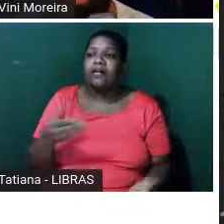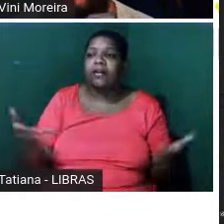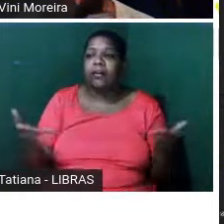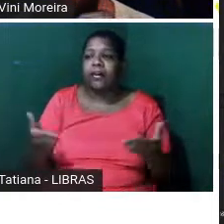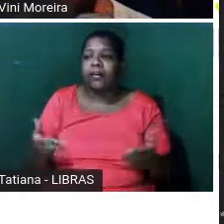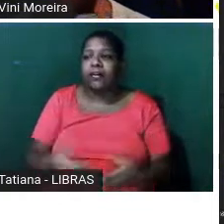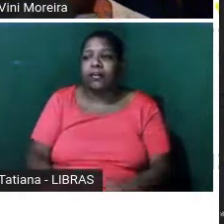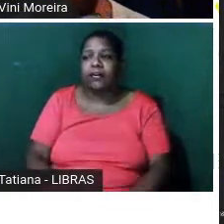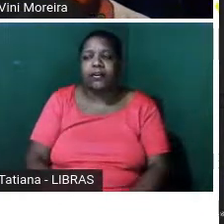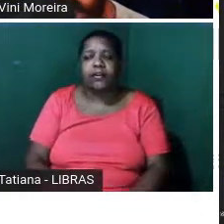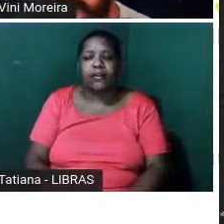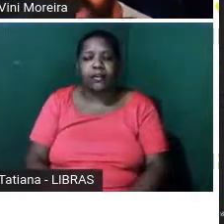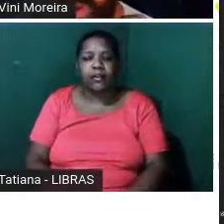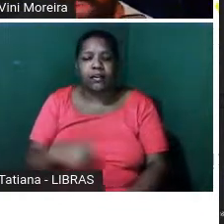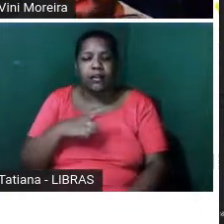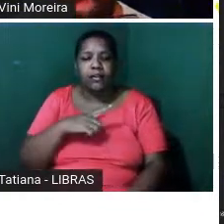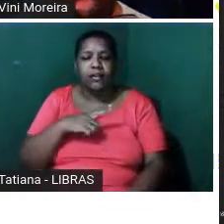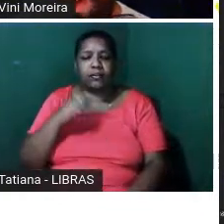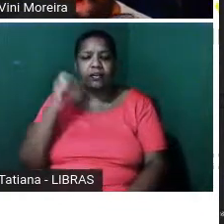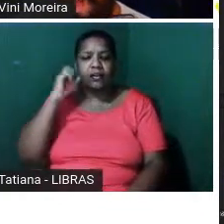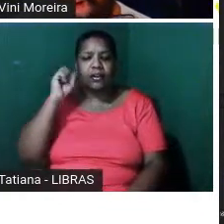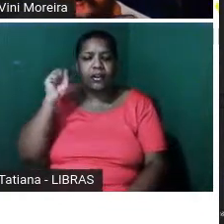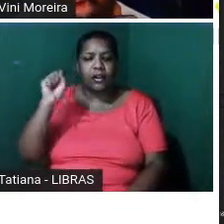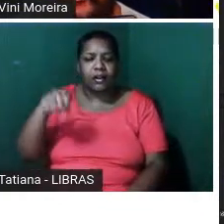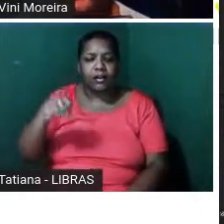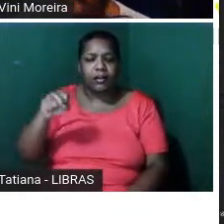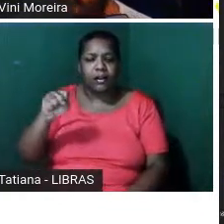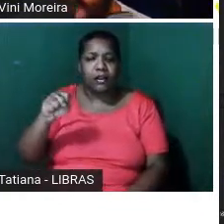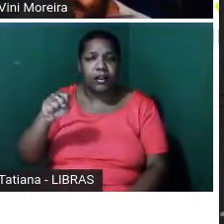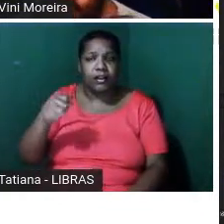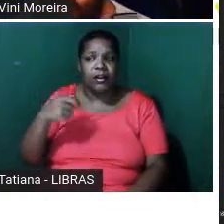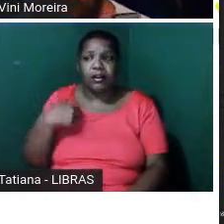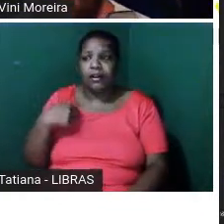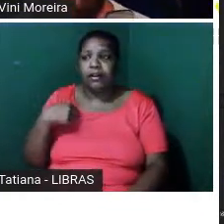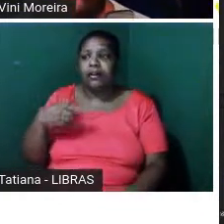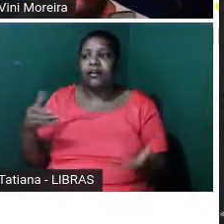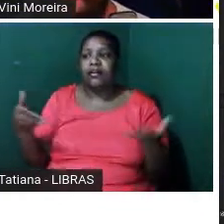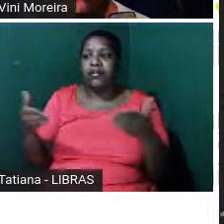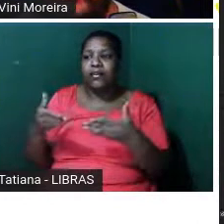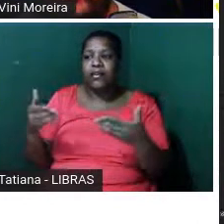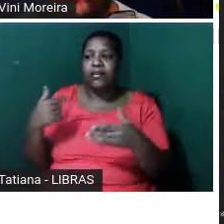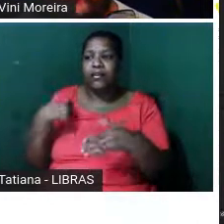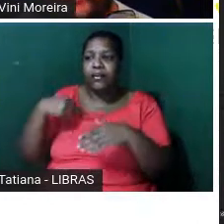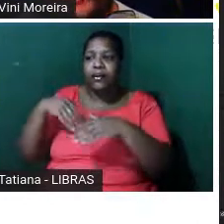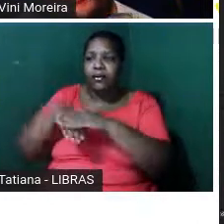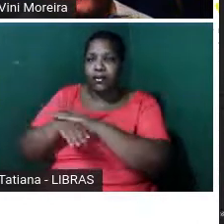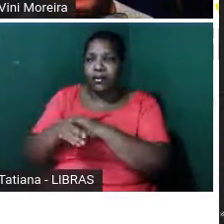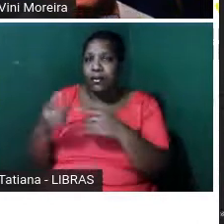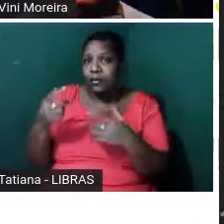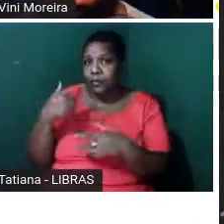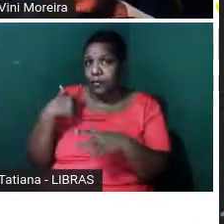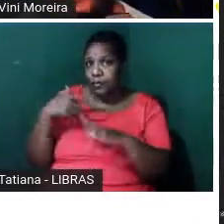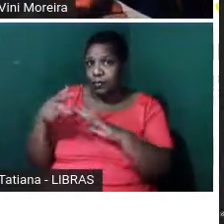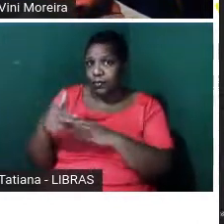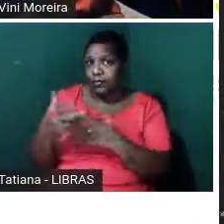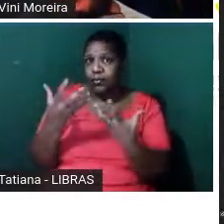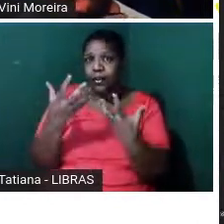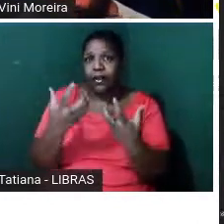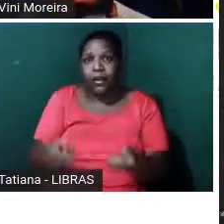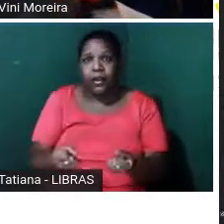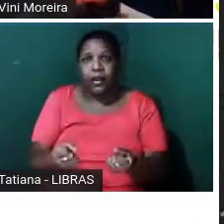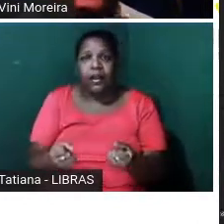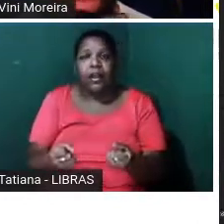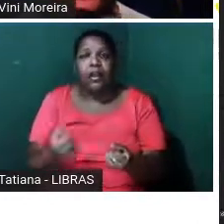e atualmente que a gente pode fazer como a gente já tá bem mais acostumado com um corte seco é meio que mais